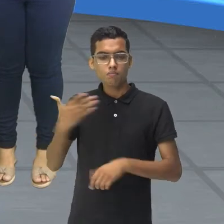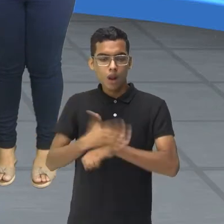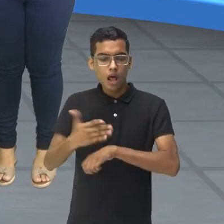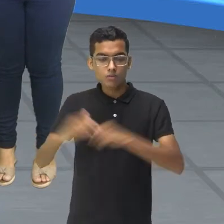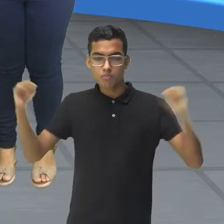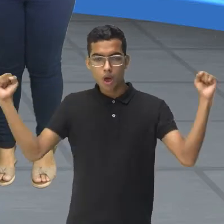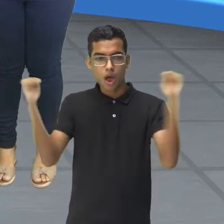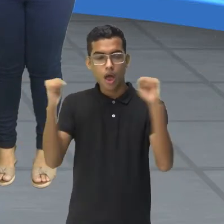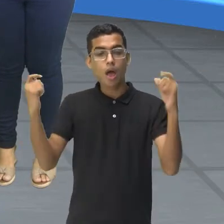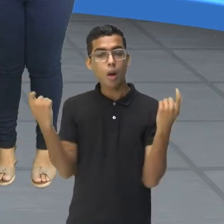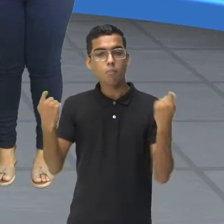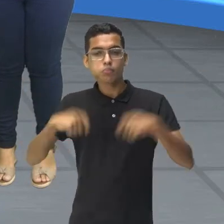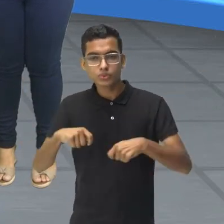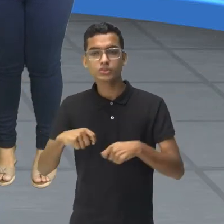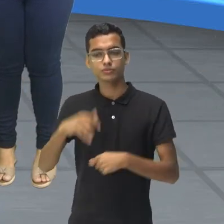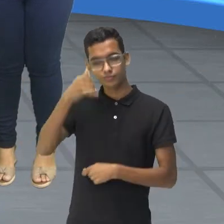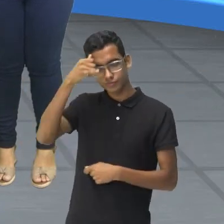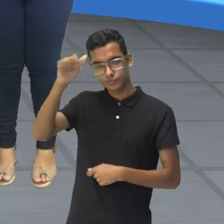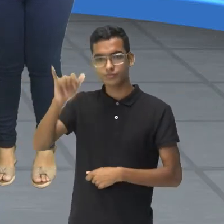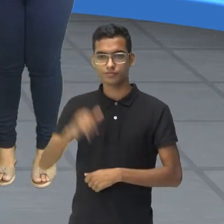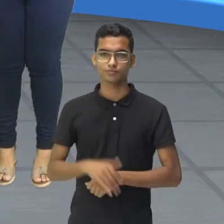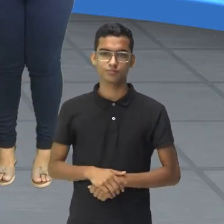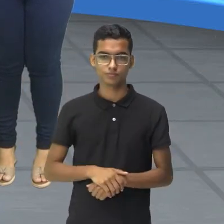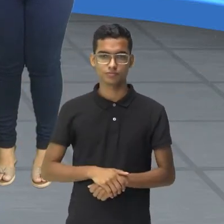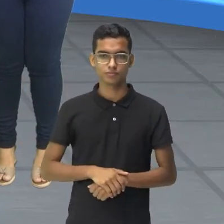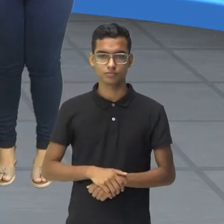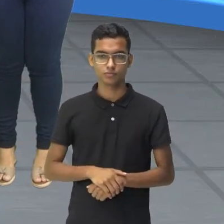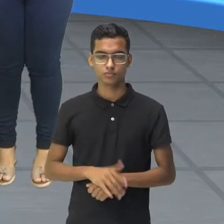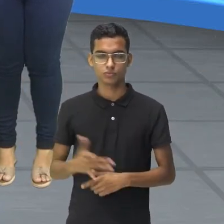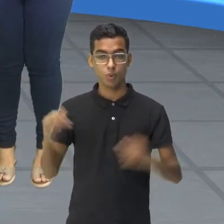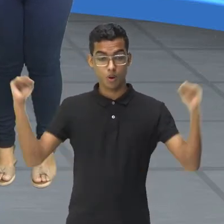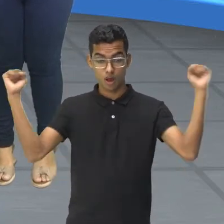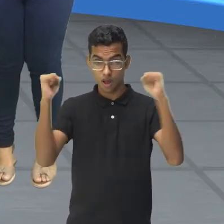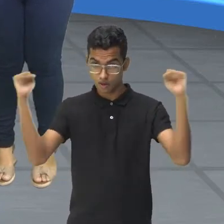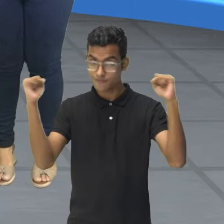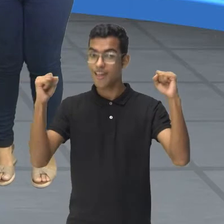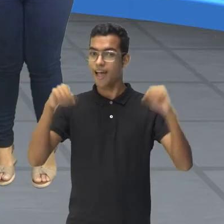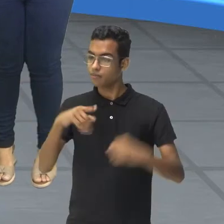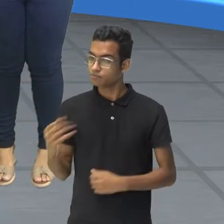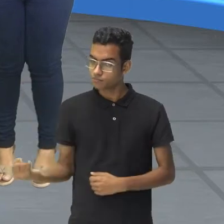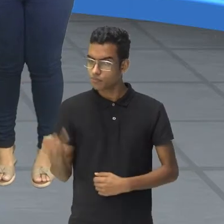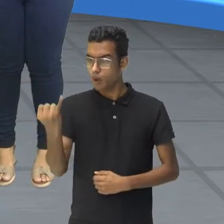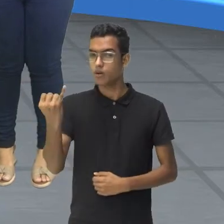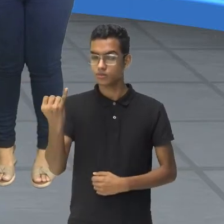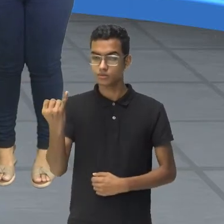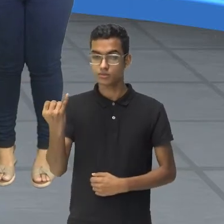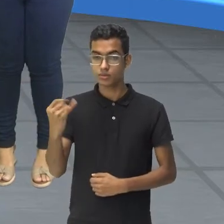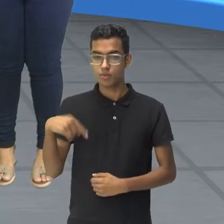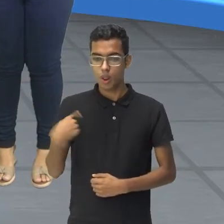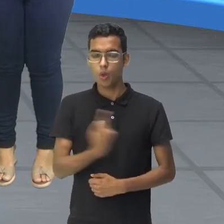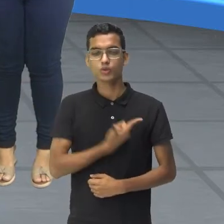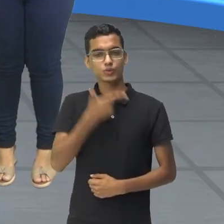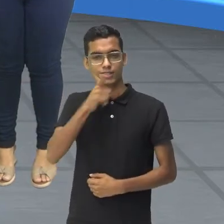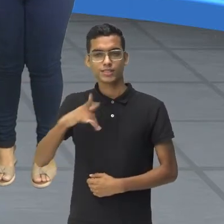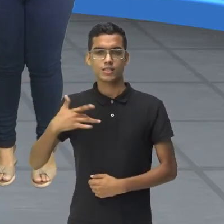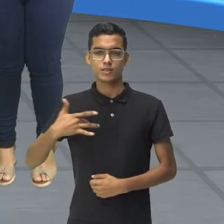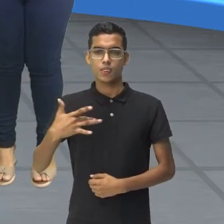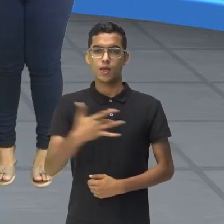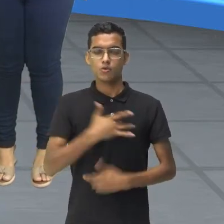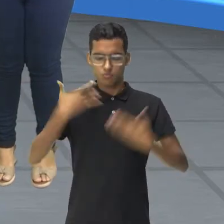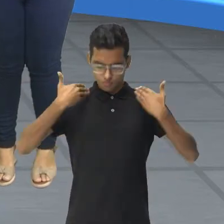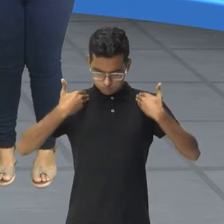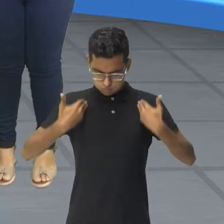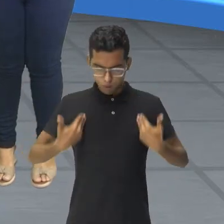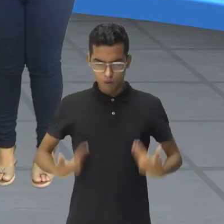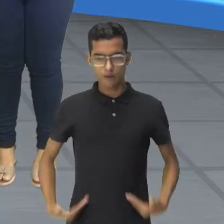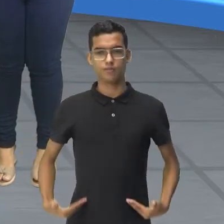física. Então, coloquem na cabeça de vocês. Atividade física é importante, é a chave para que a gente tenha saúde em